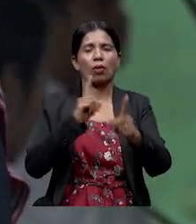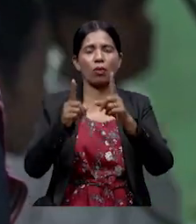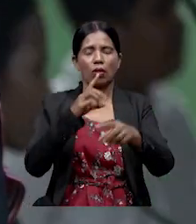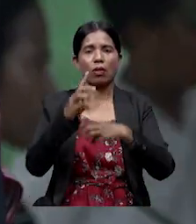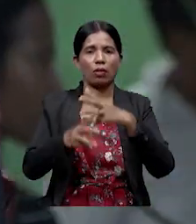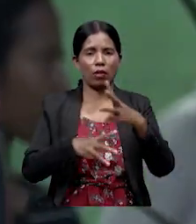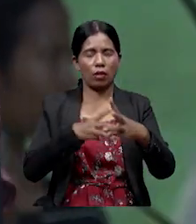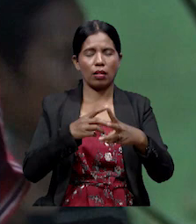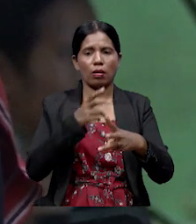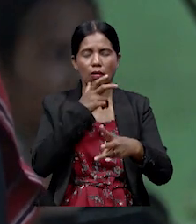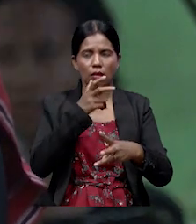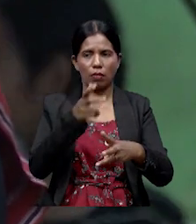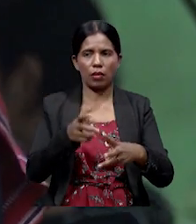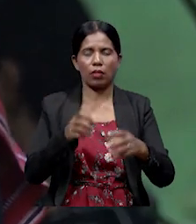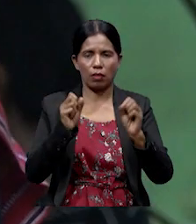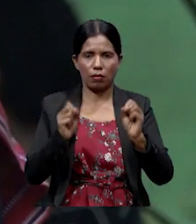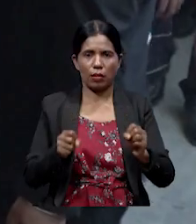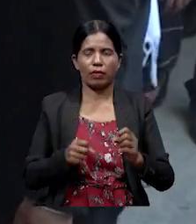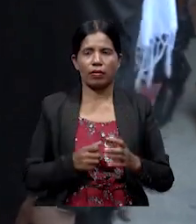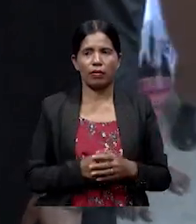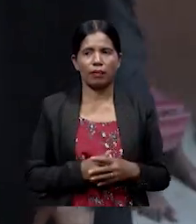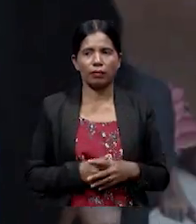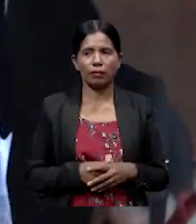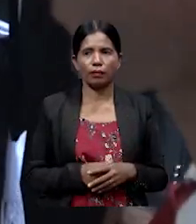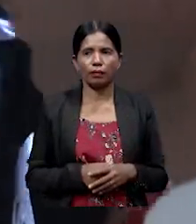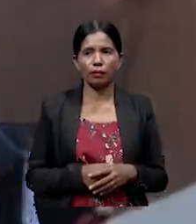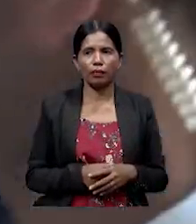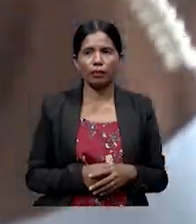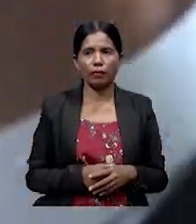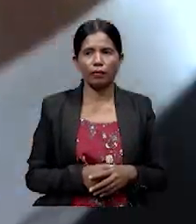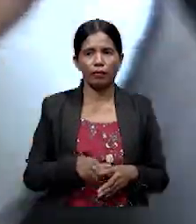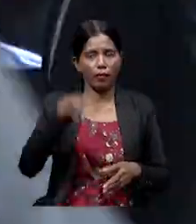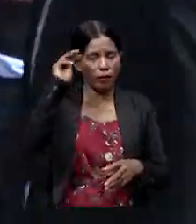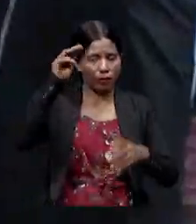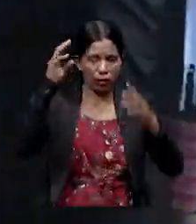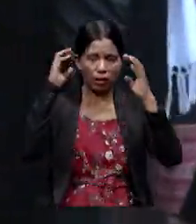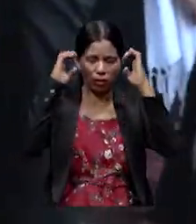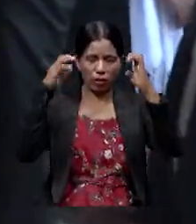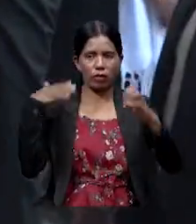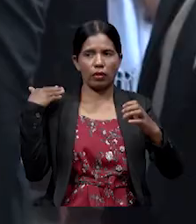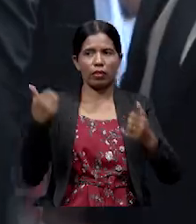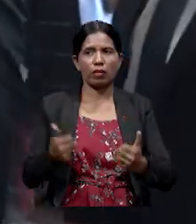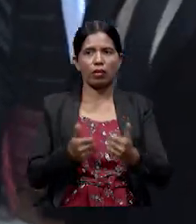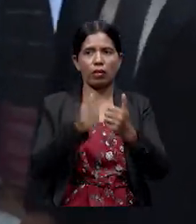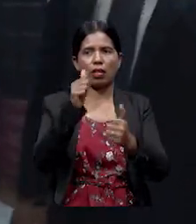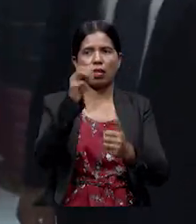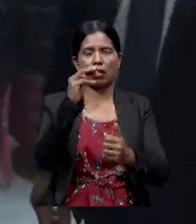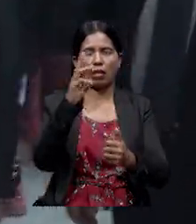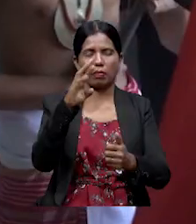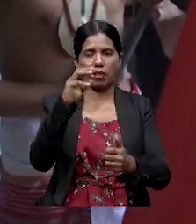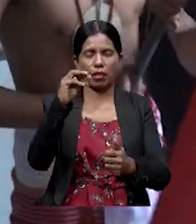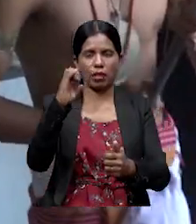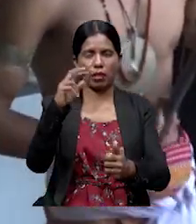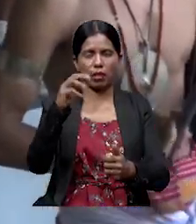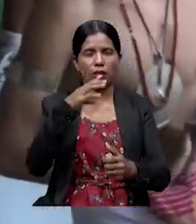sentirem-se à vontade nesse mundo. Ministro da Educação, Juventude e Desporto, Armindo Maia Teten, visita o